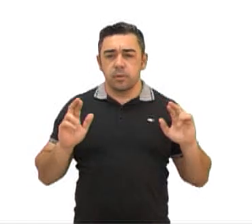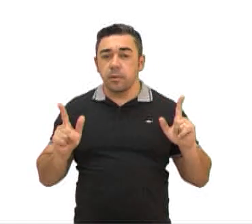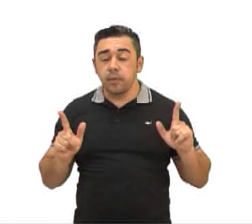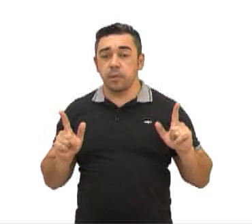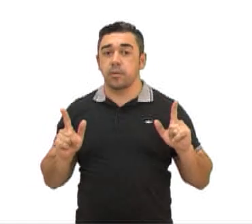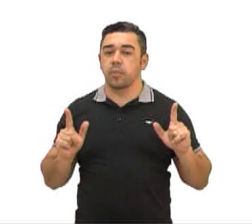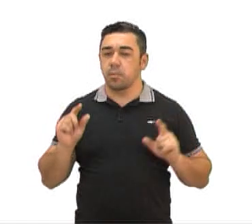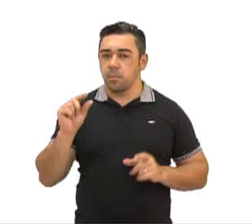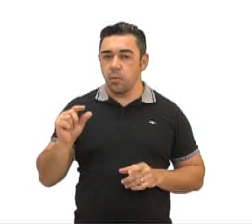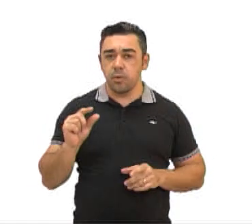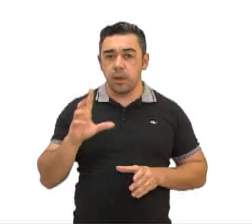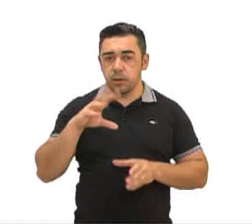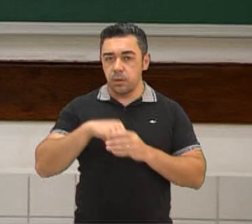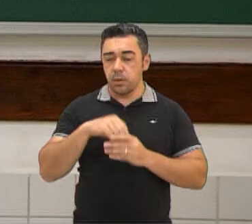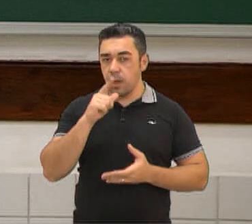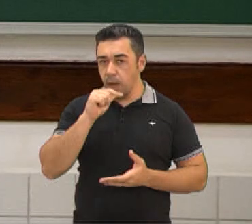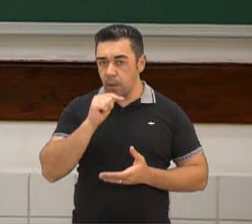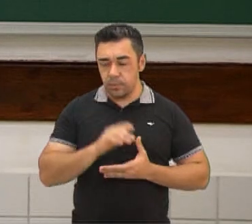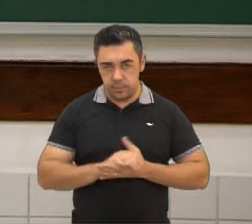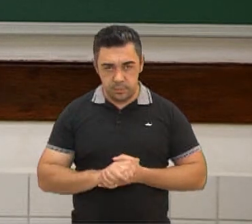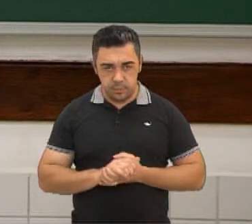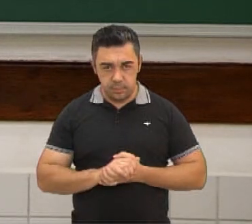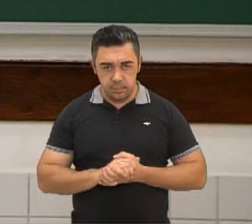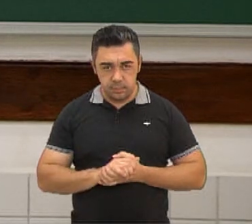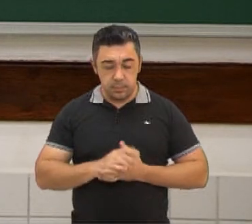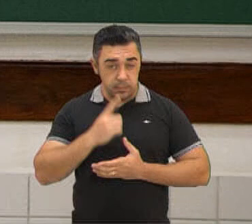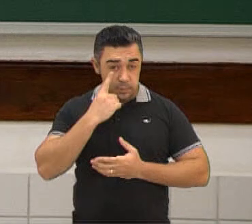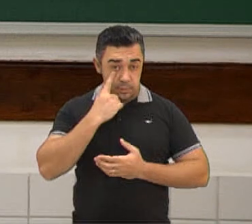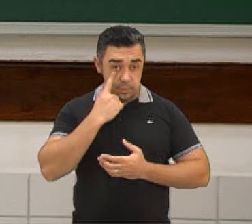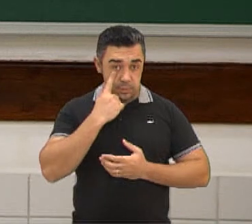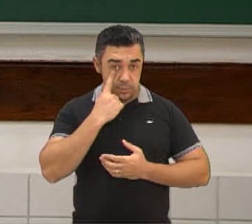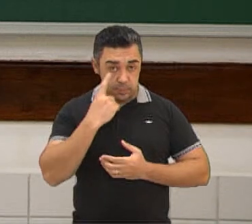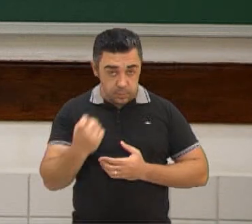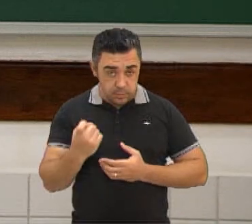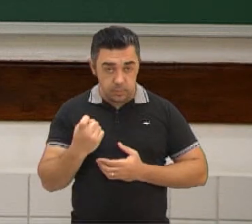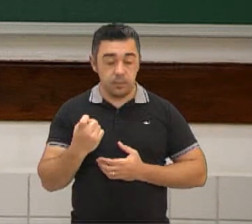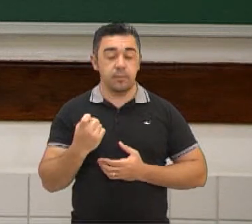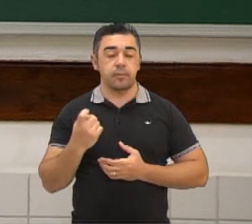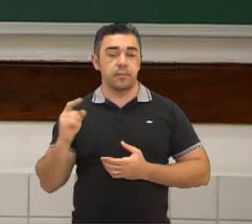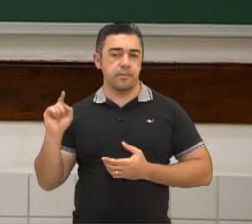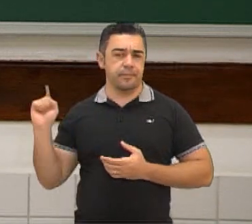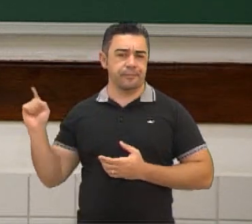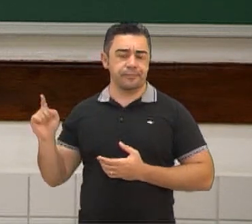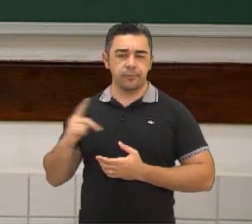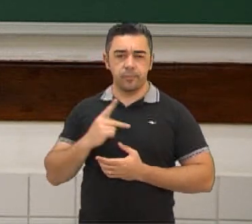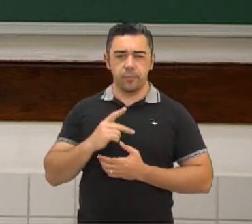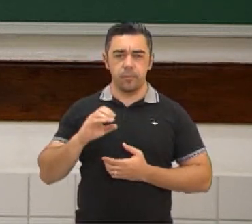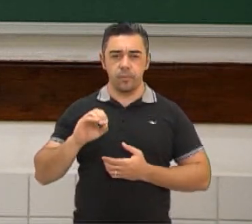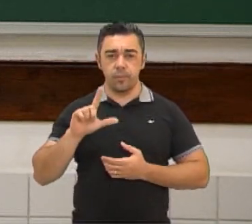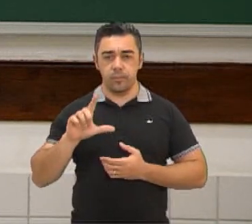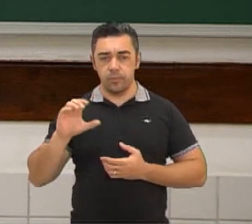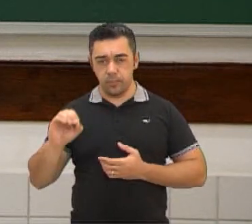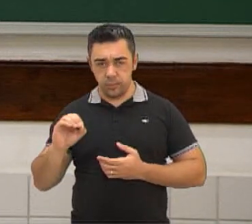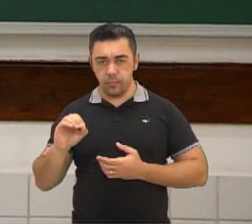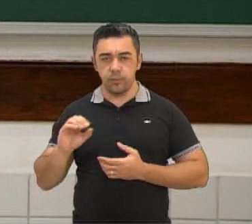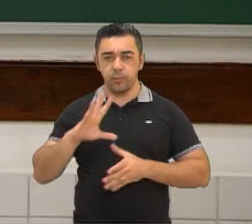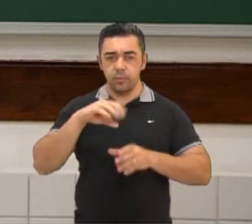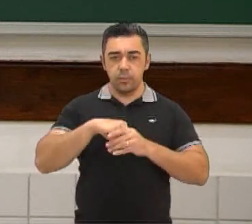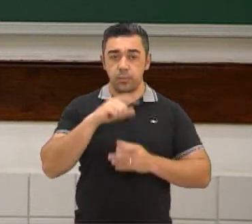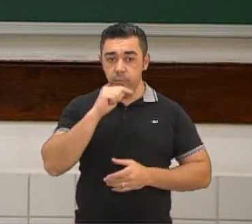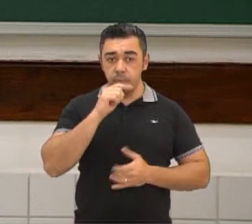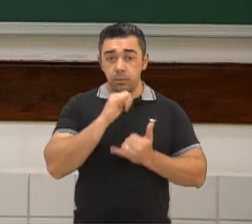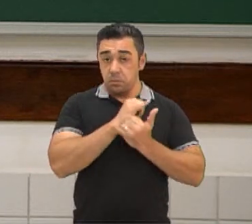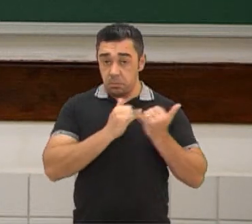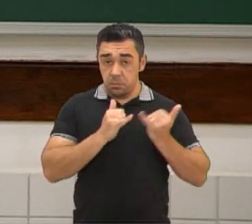diferente. Então, olha que interessante, né? O esporte, o polo aquático, ele se assemelha muito ao